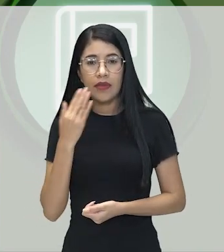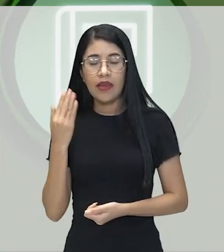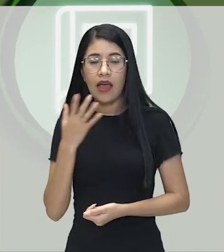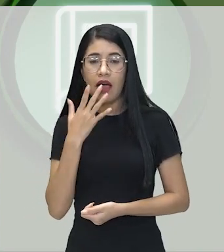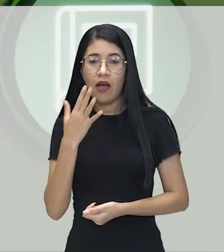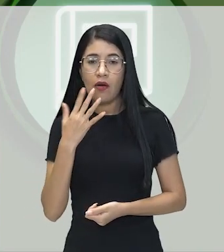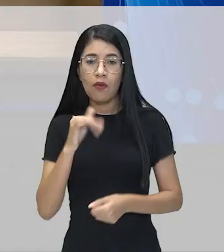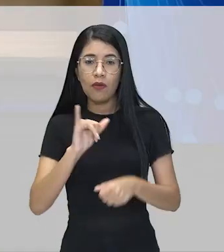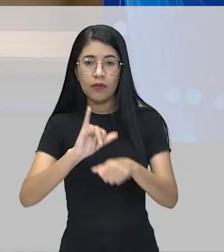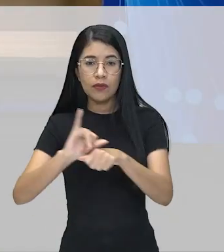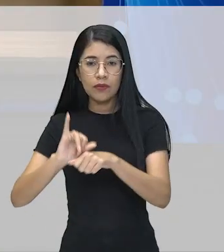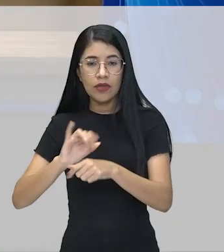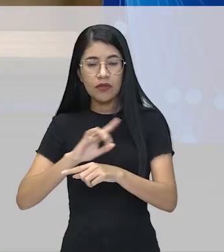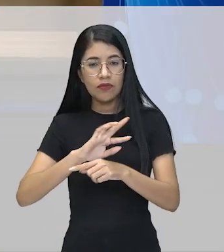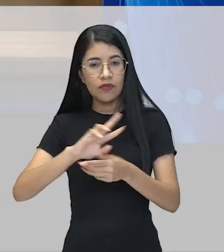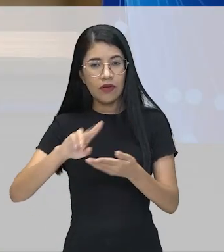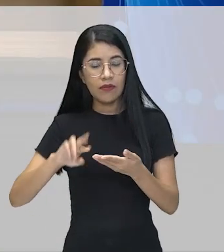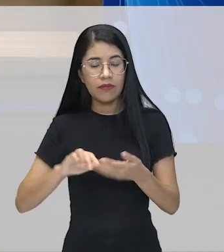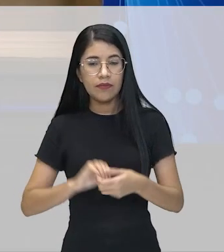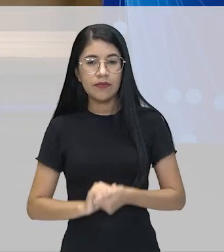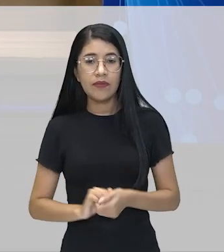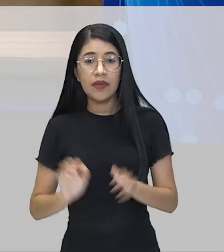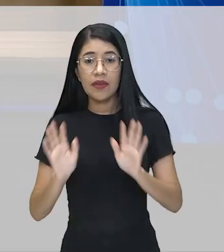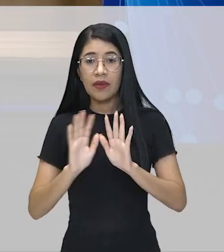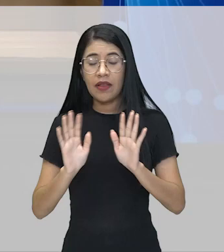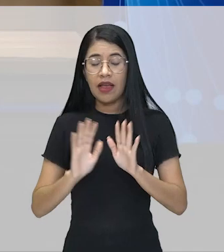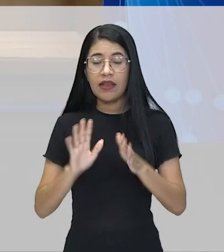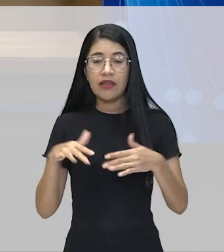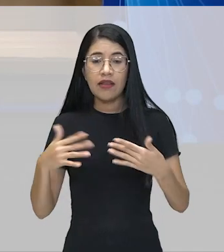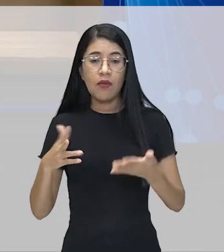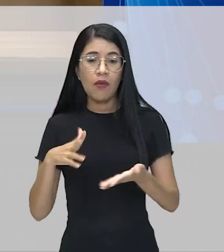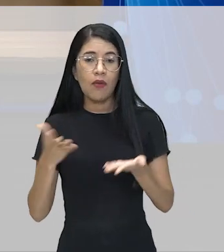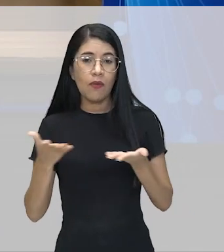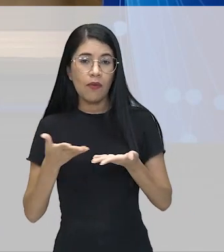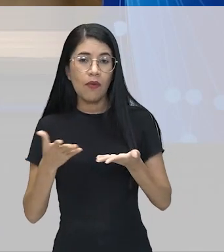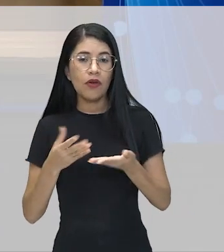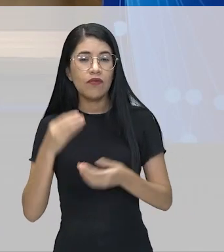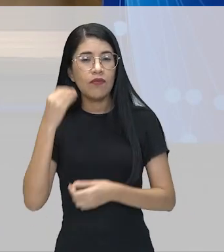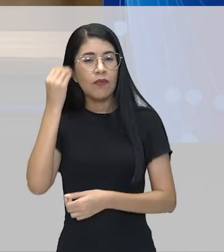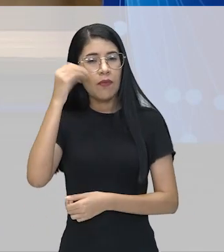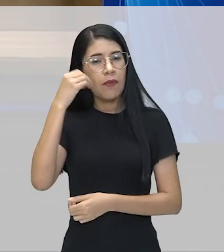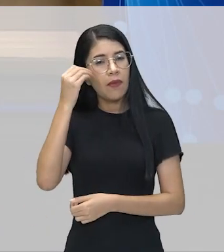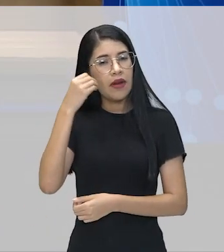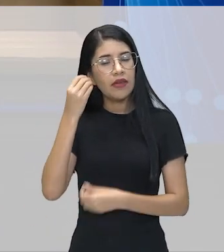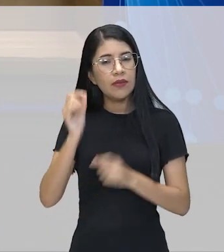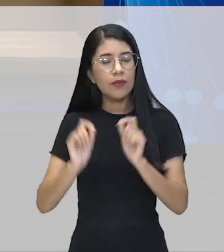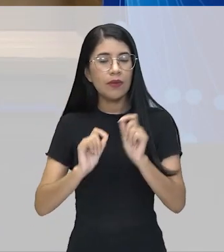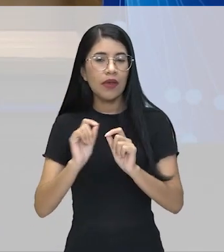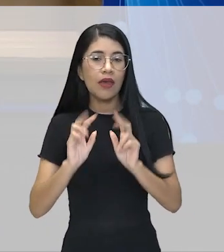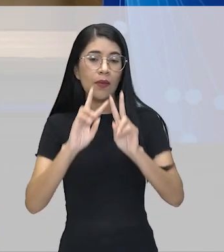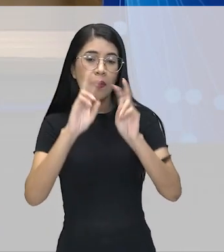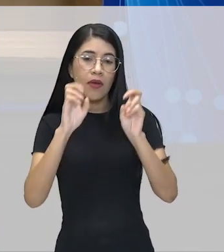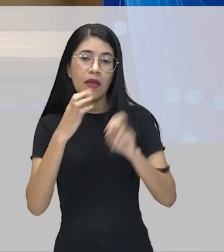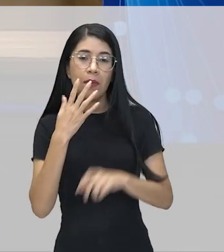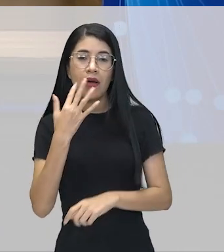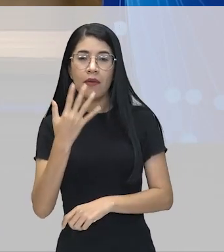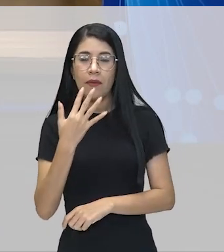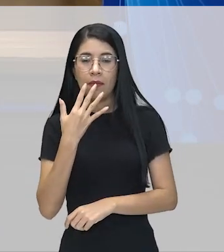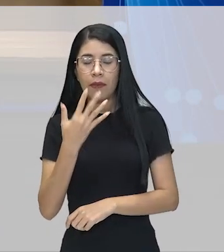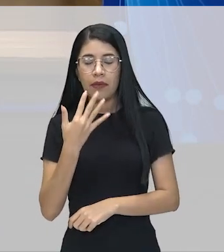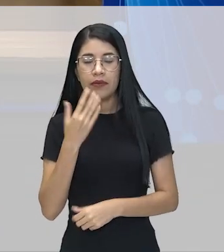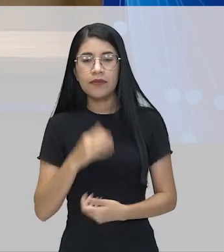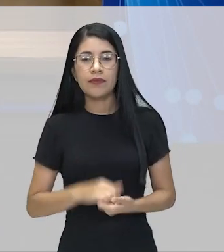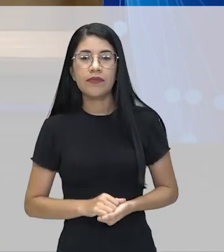dos objetos. Olá! Hoje nós iremos fazer um experimento a respeito das cores.